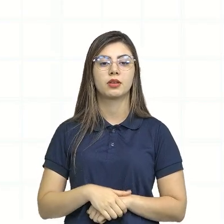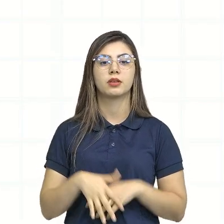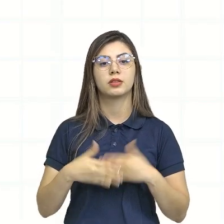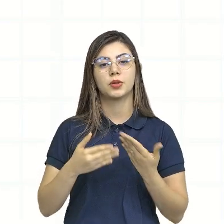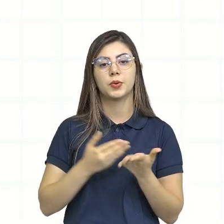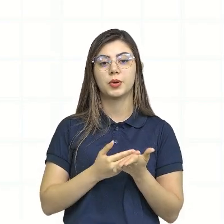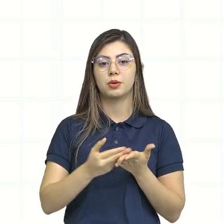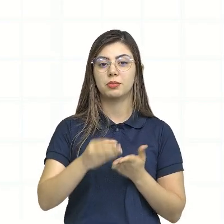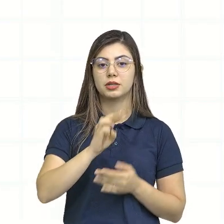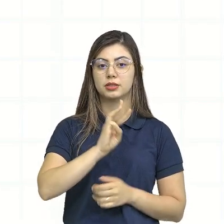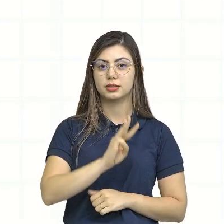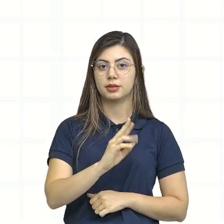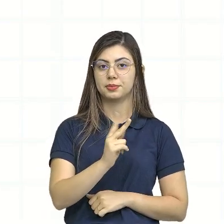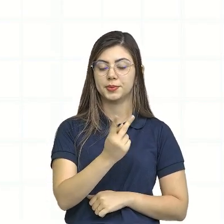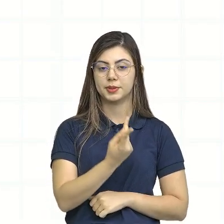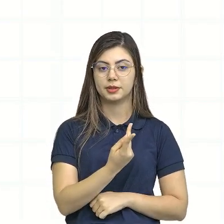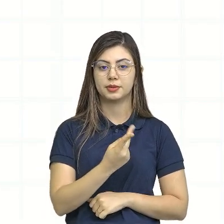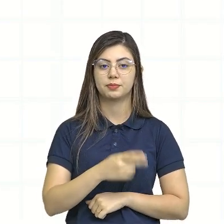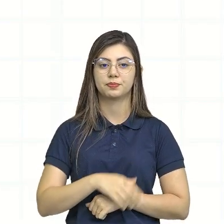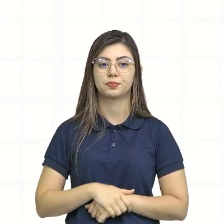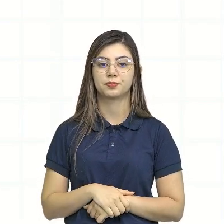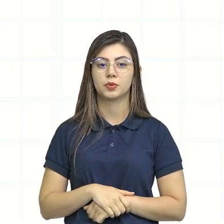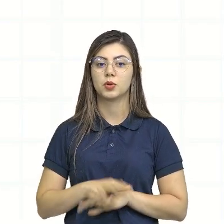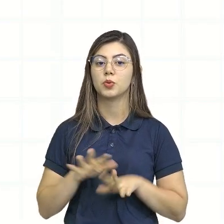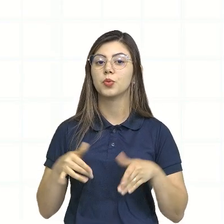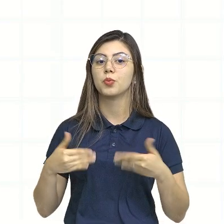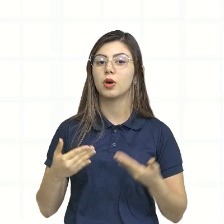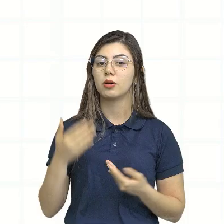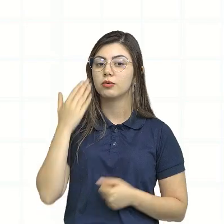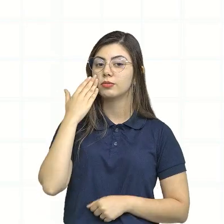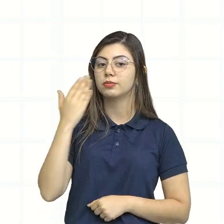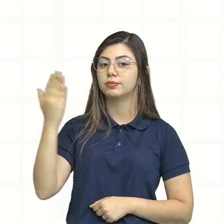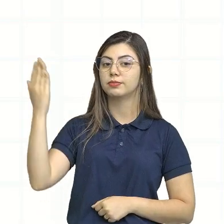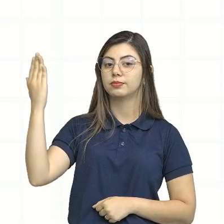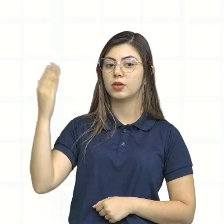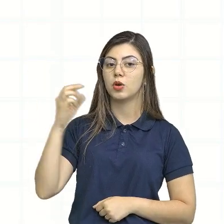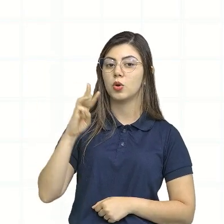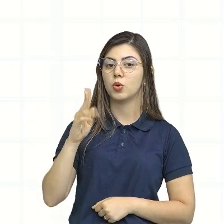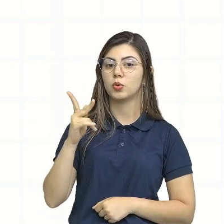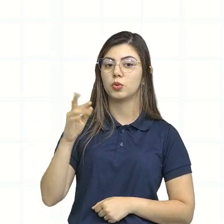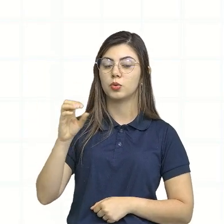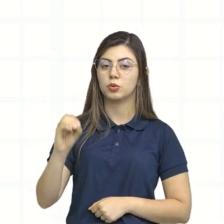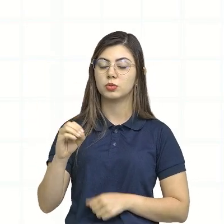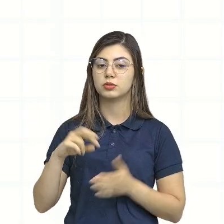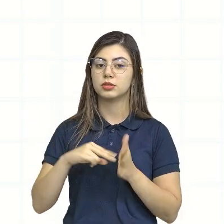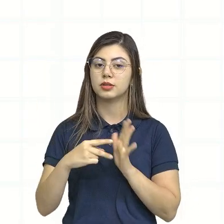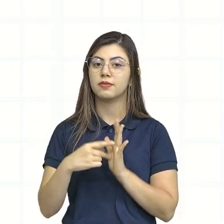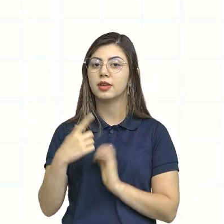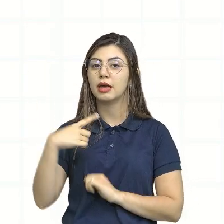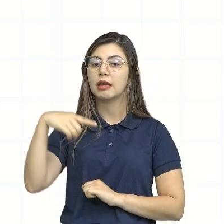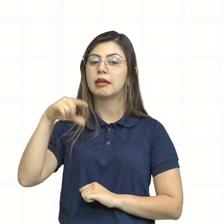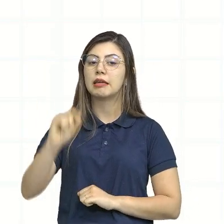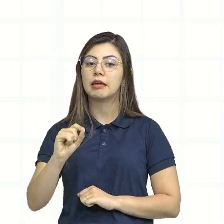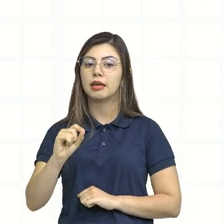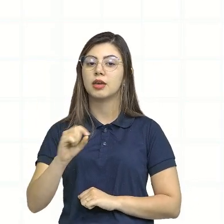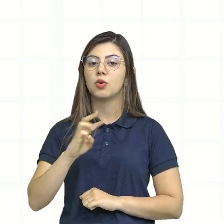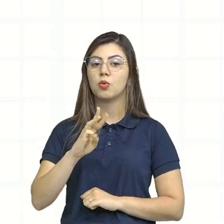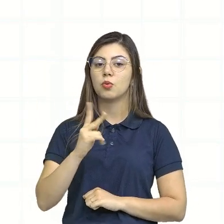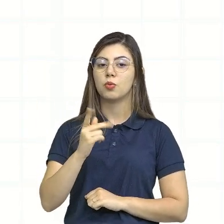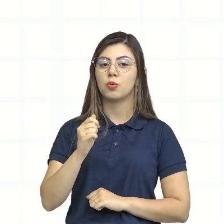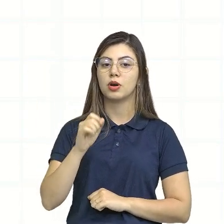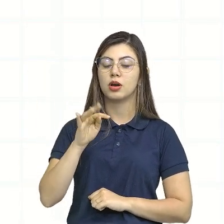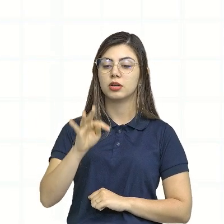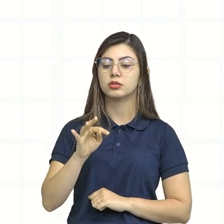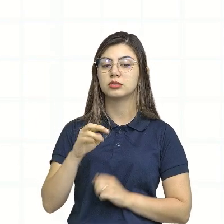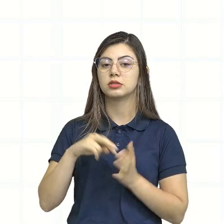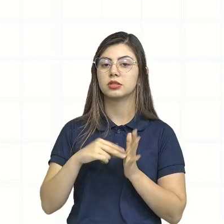WH. Então, quais são eles? Eu tenho who, que é quem, what é o que ou qual, when